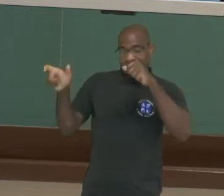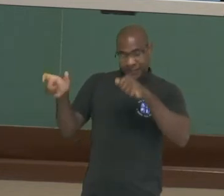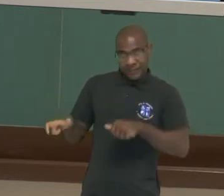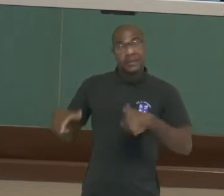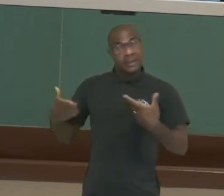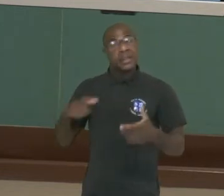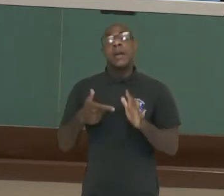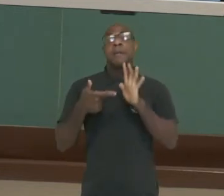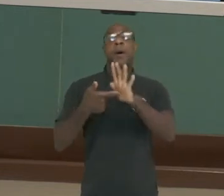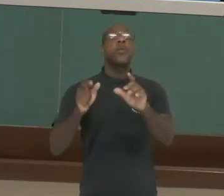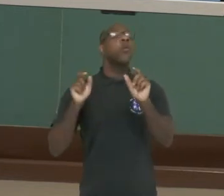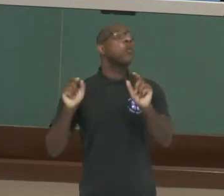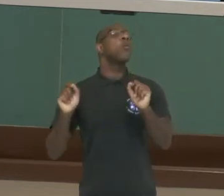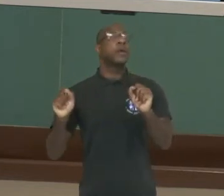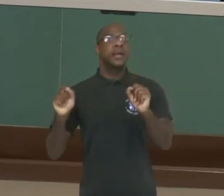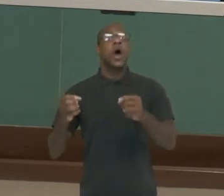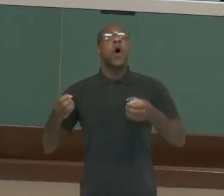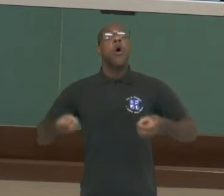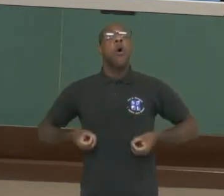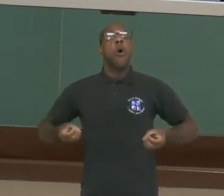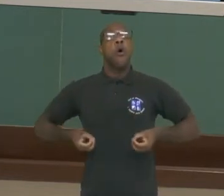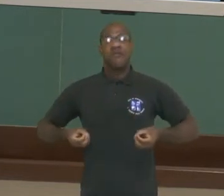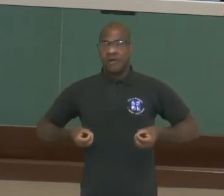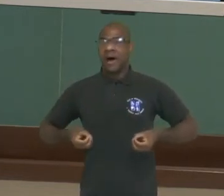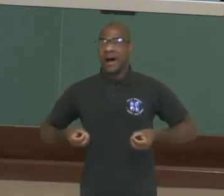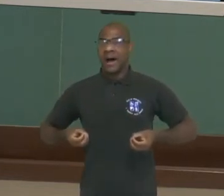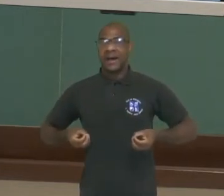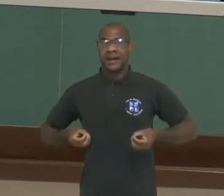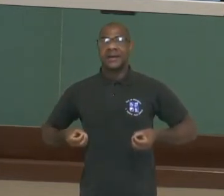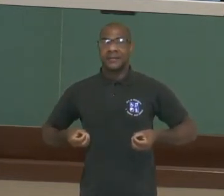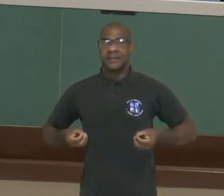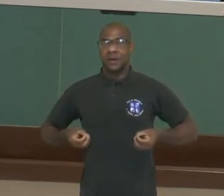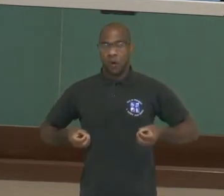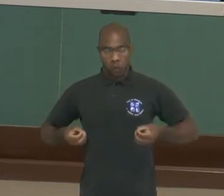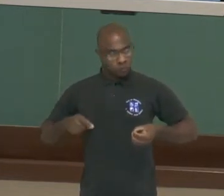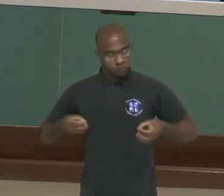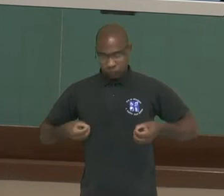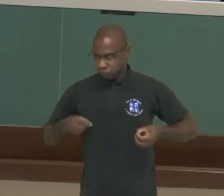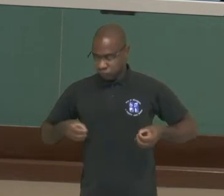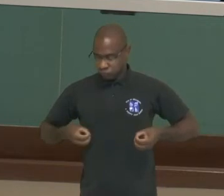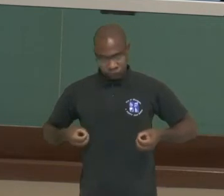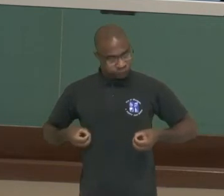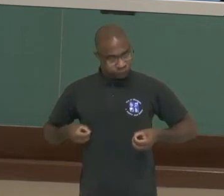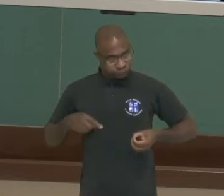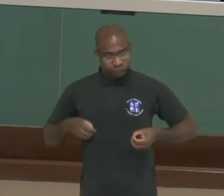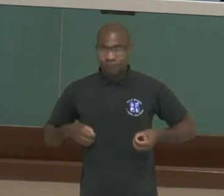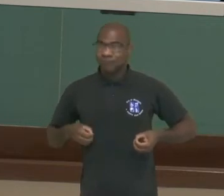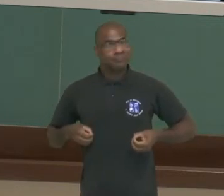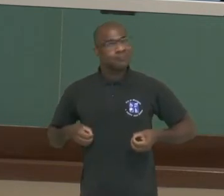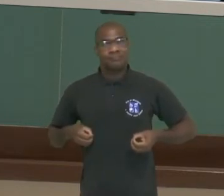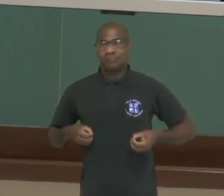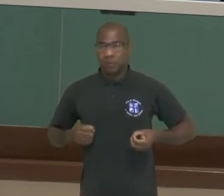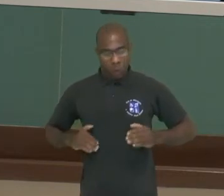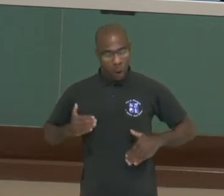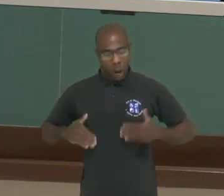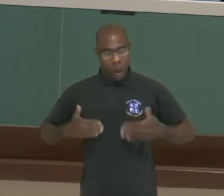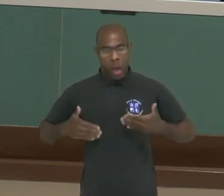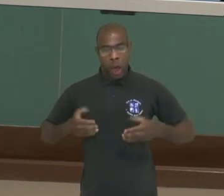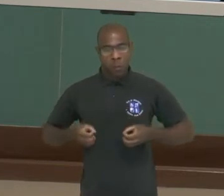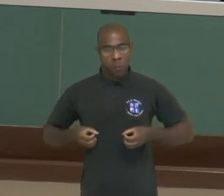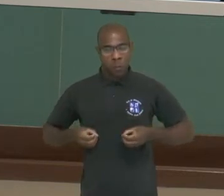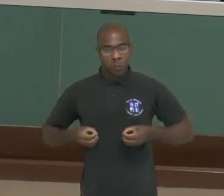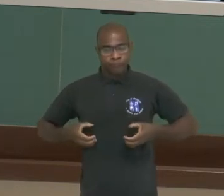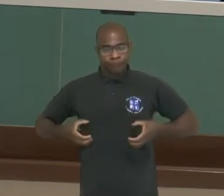e apresenta ovário rudimentar, ou seja, esse ovário não está bem